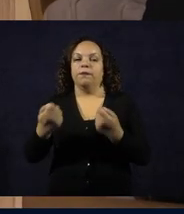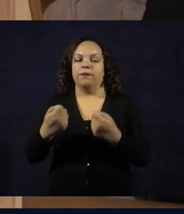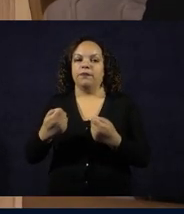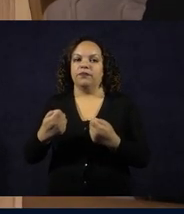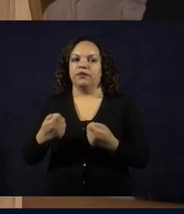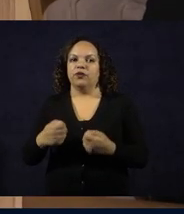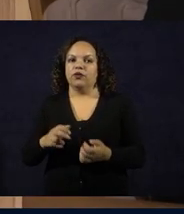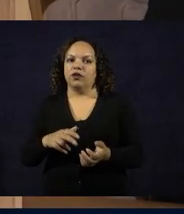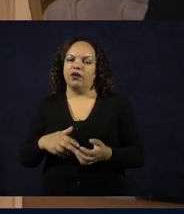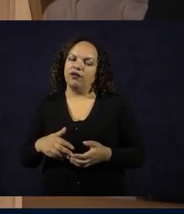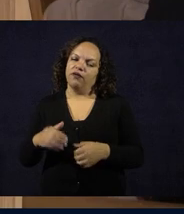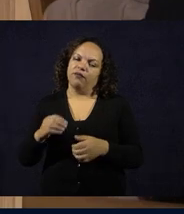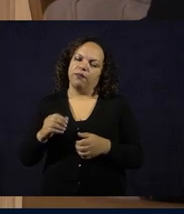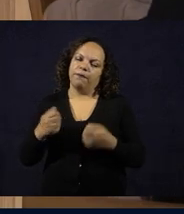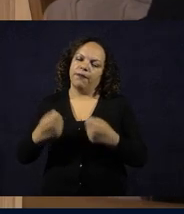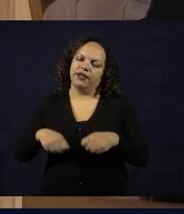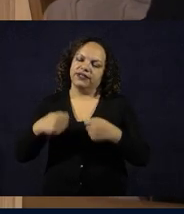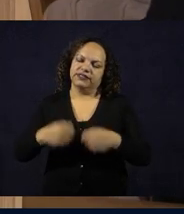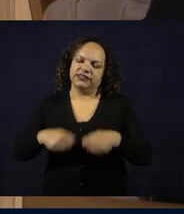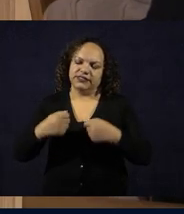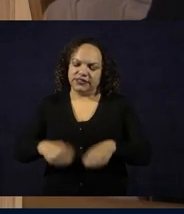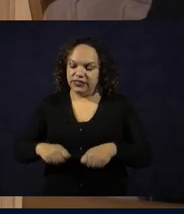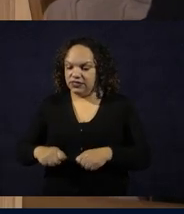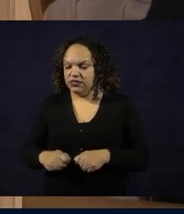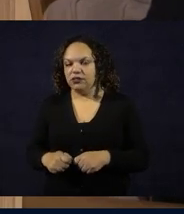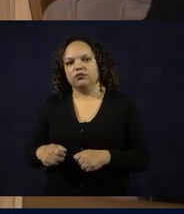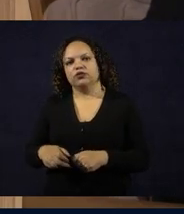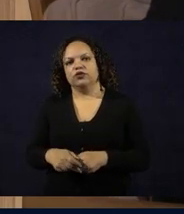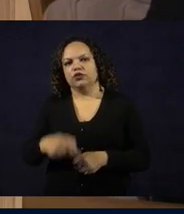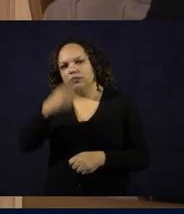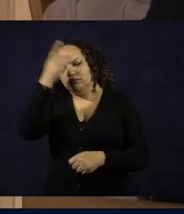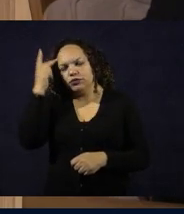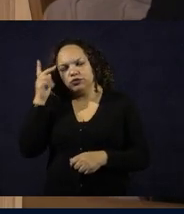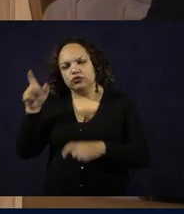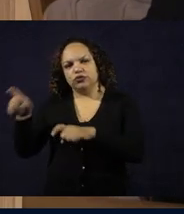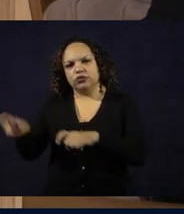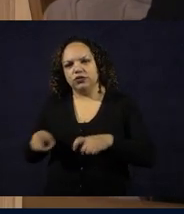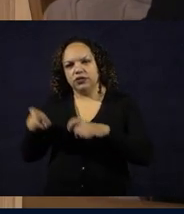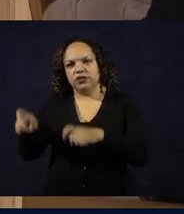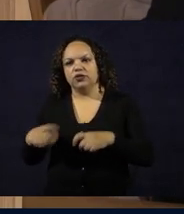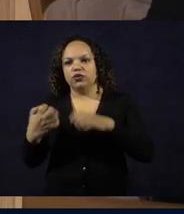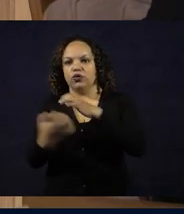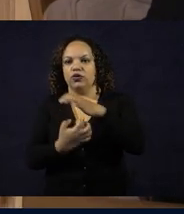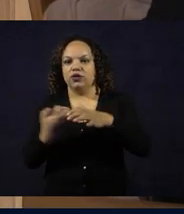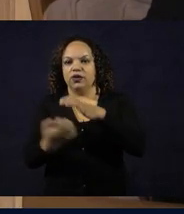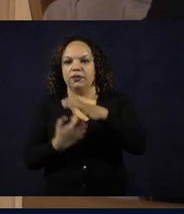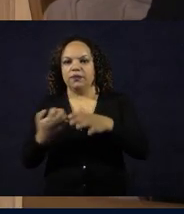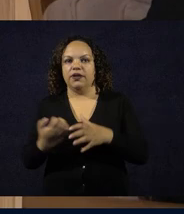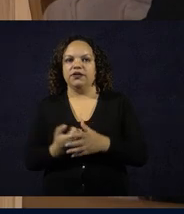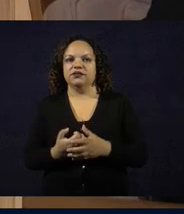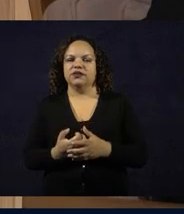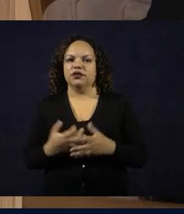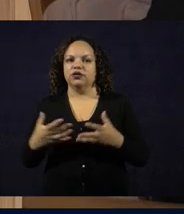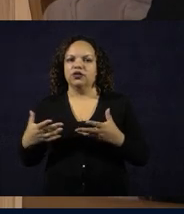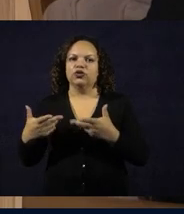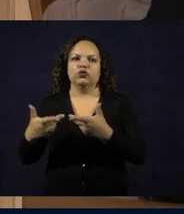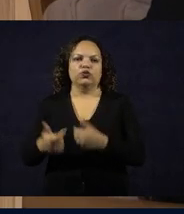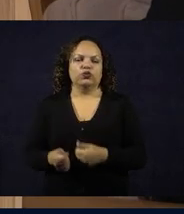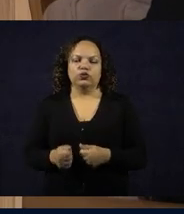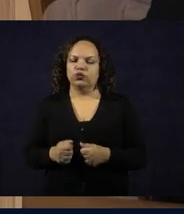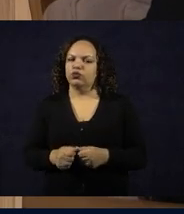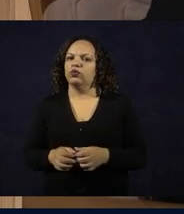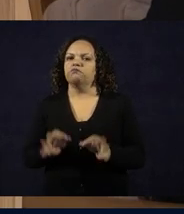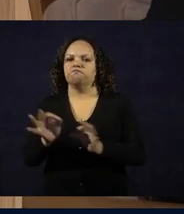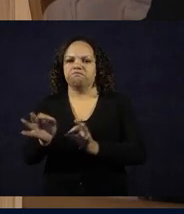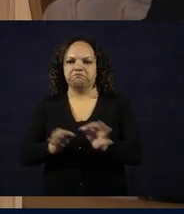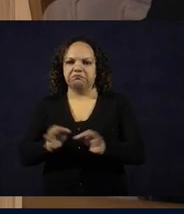agricultor é ou que depende da companhia ou da empresa ou do Empreendedor eu acho que essas coisas são muito bem